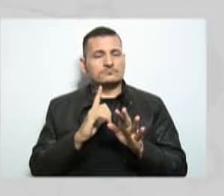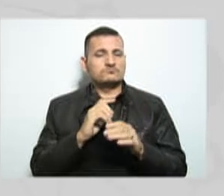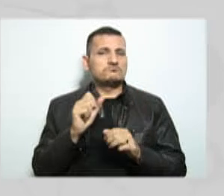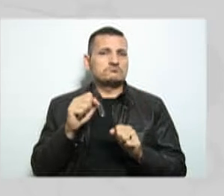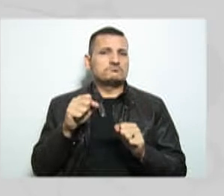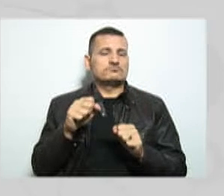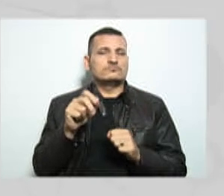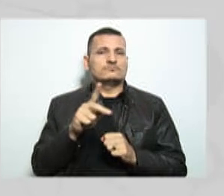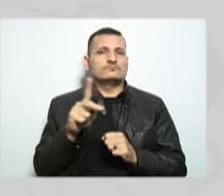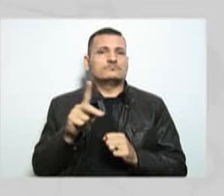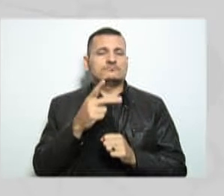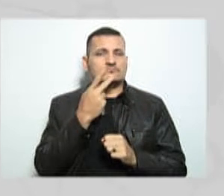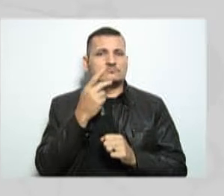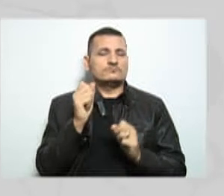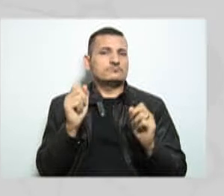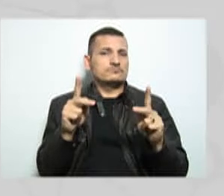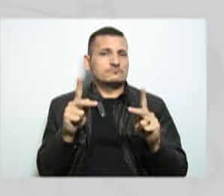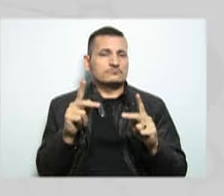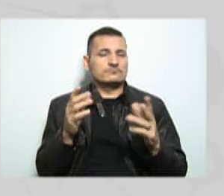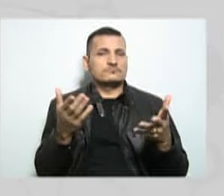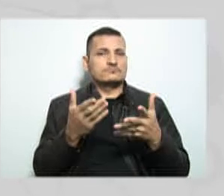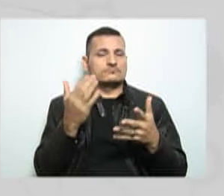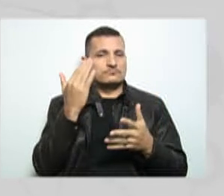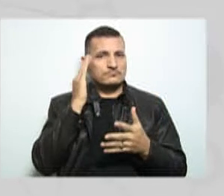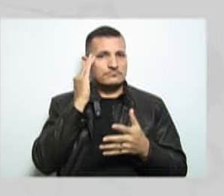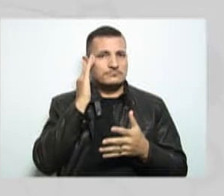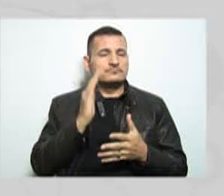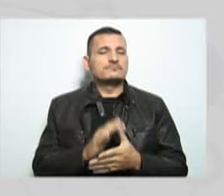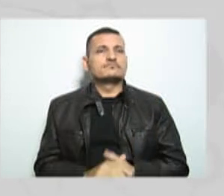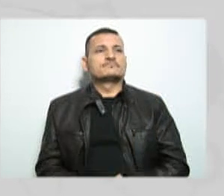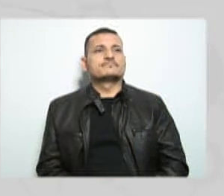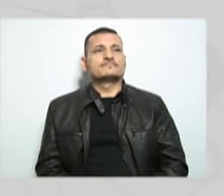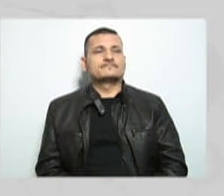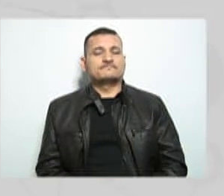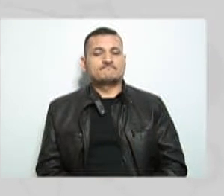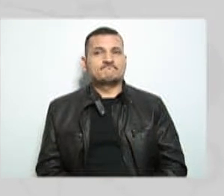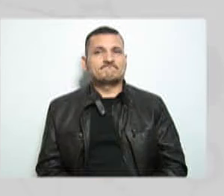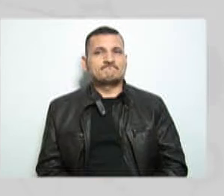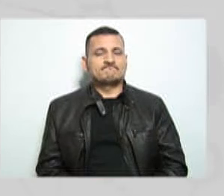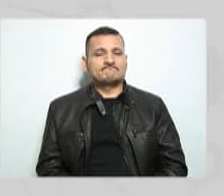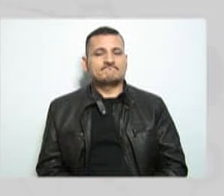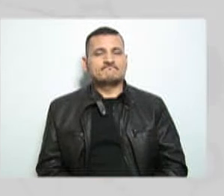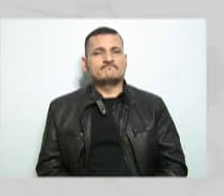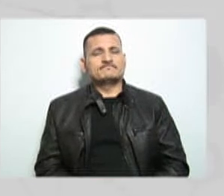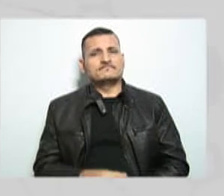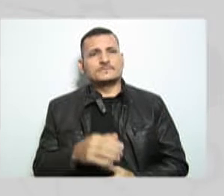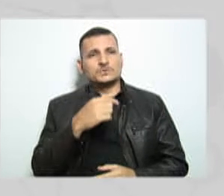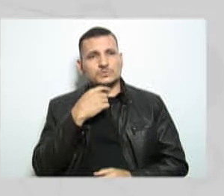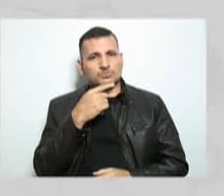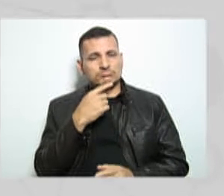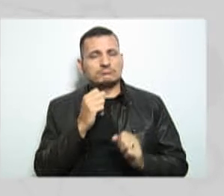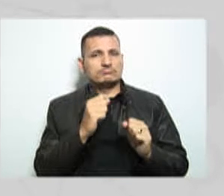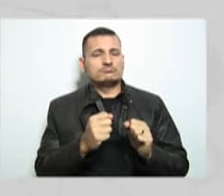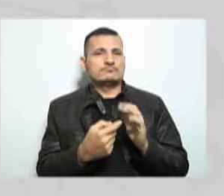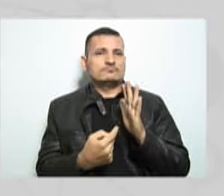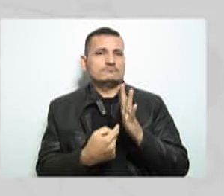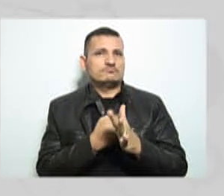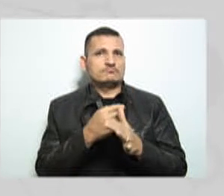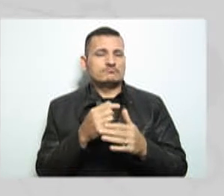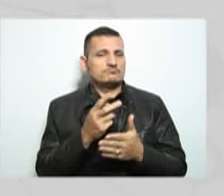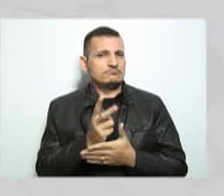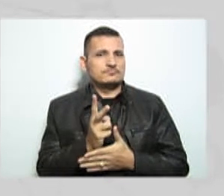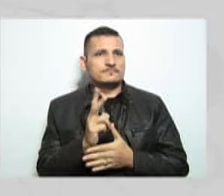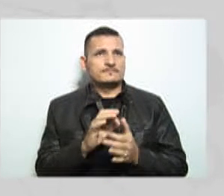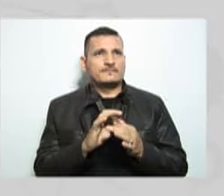aqui, disse que agora eles conseguiram compreender. Já? Ai, que bom. Qualquer coisa, podem mandar aí as dúvidas que a gente